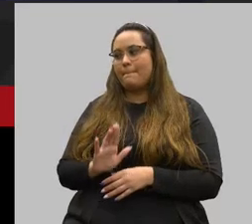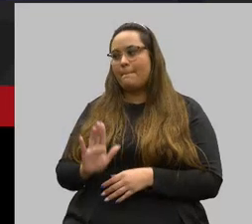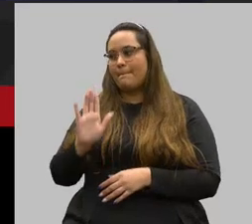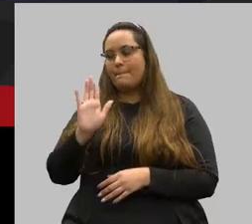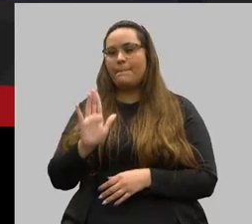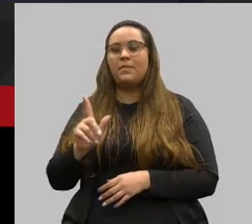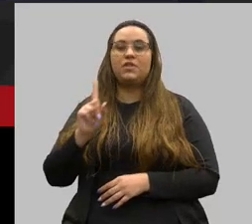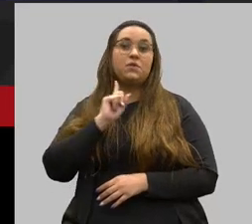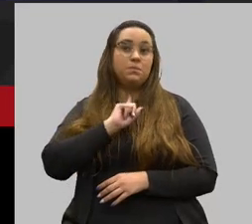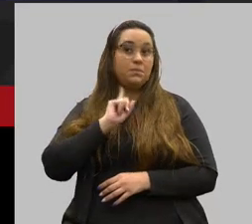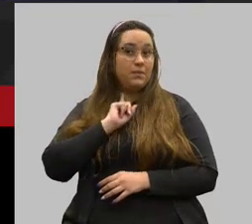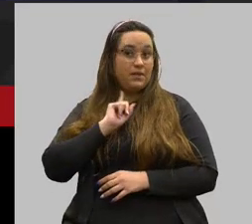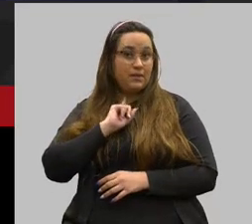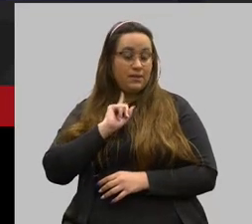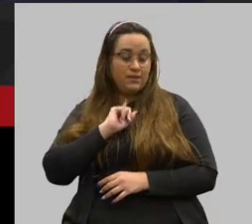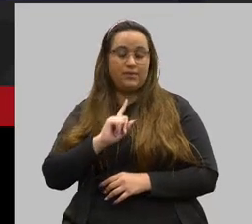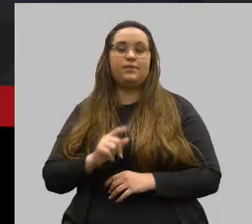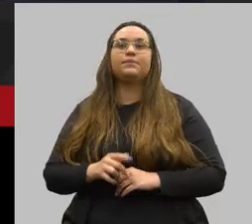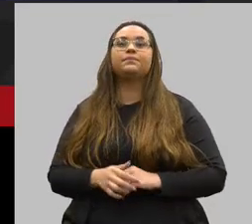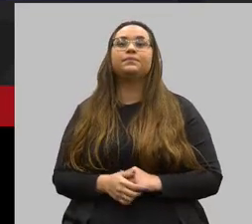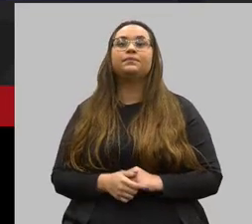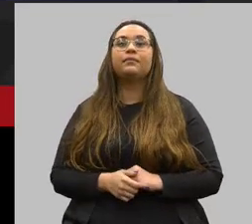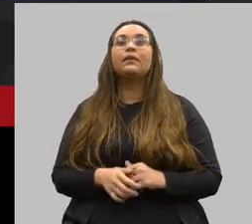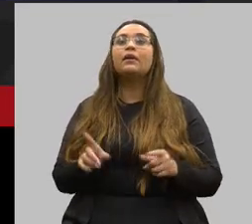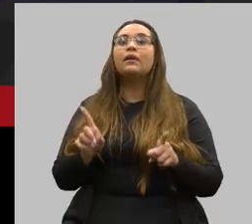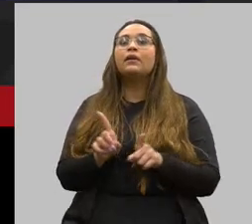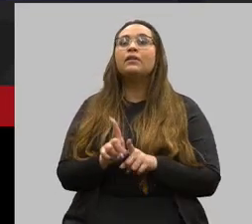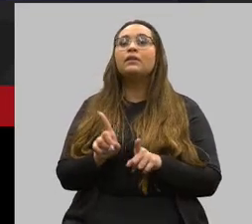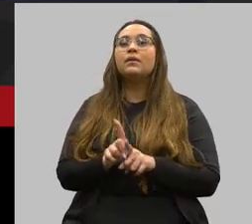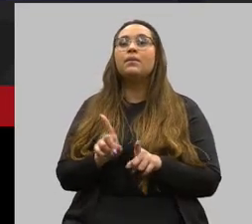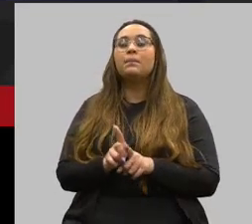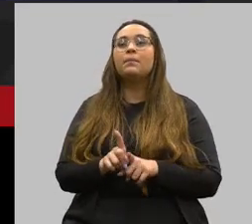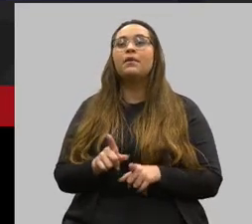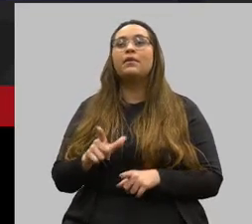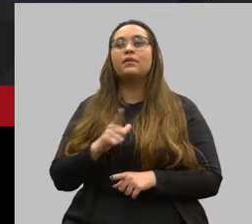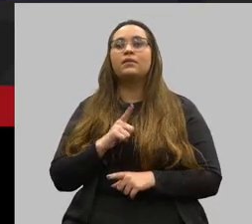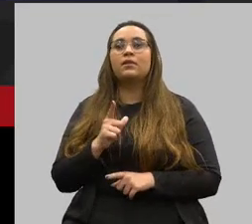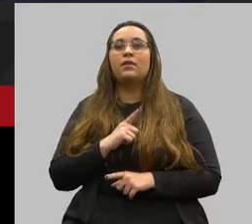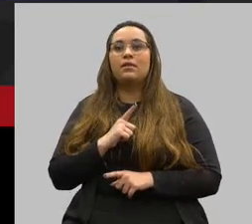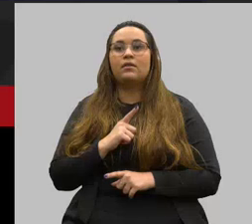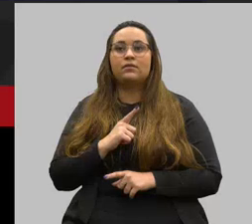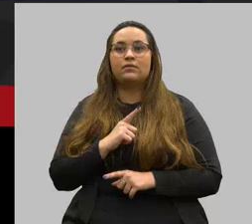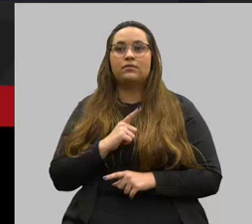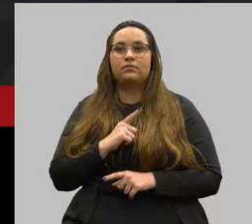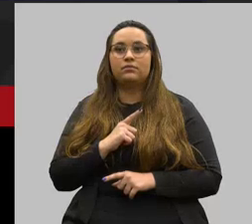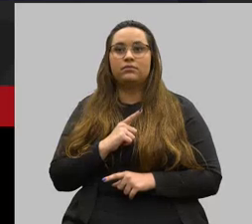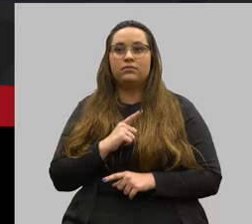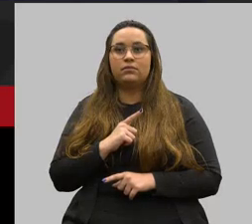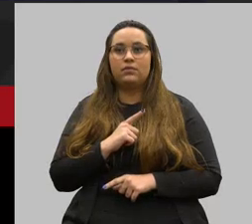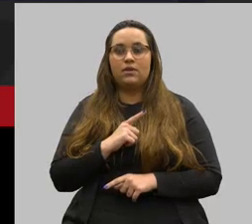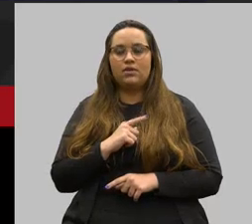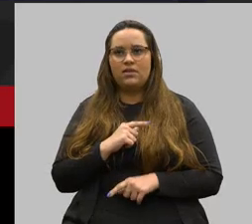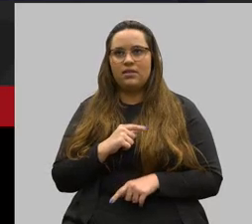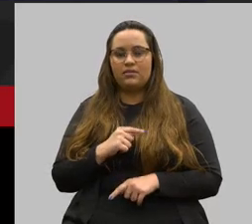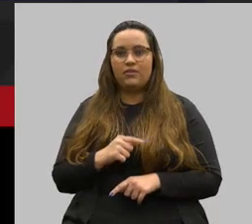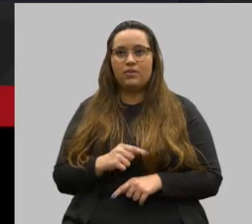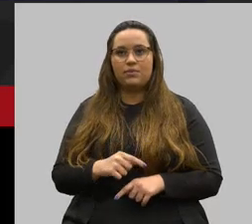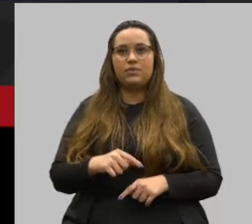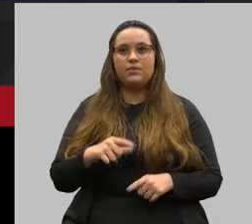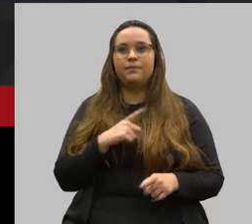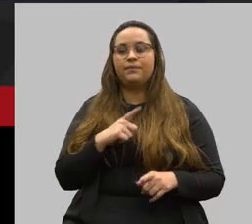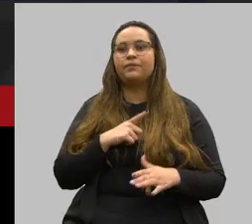Minas Gerais né então nós temos também esse atendimento por teleconsulta eh e eh